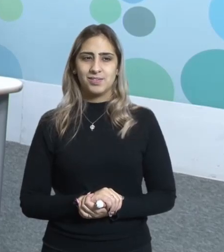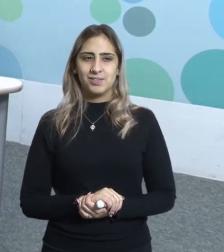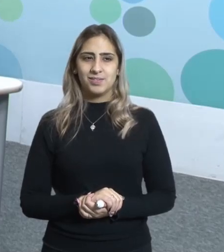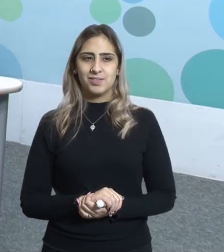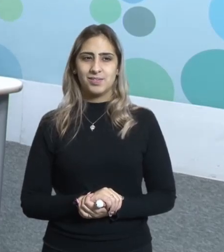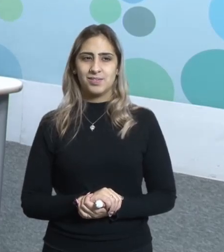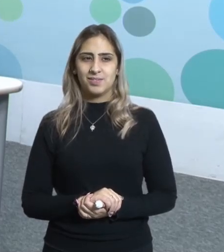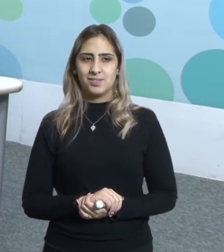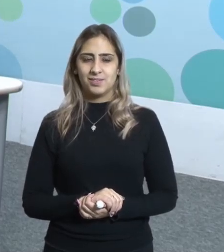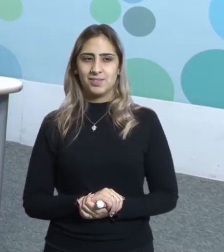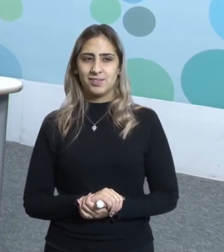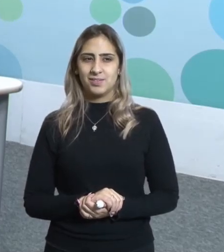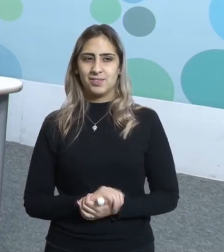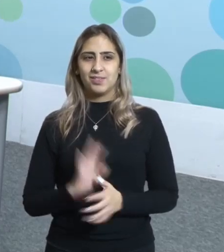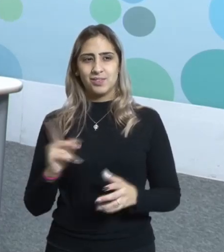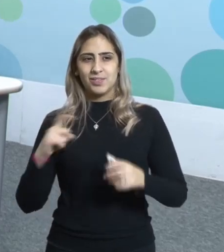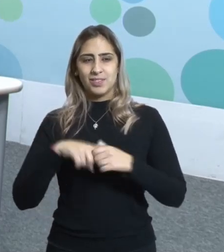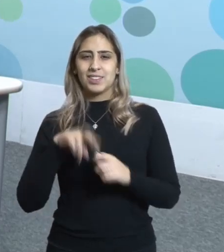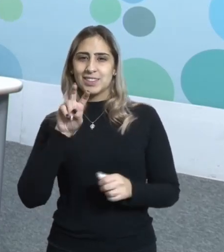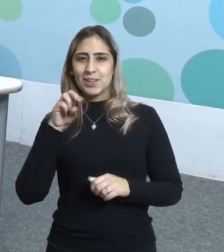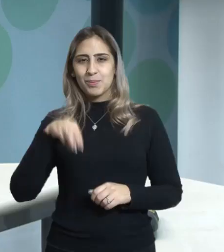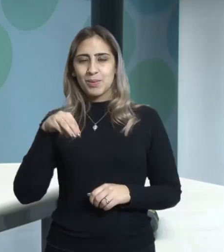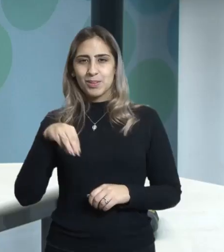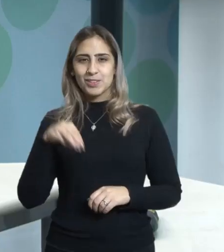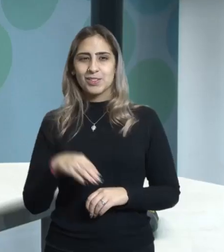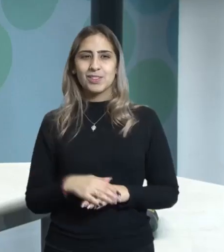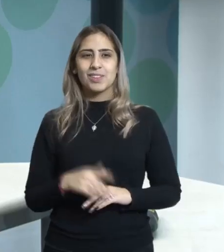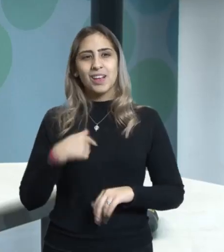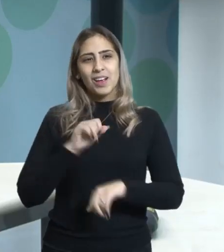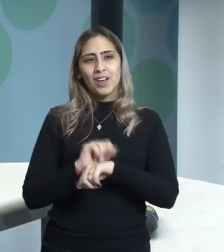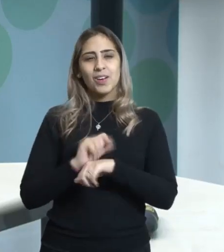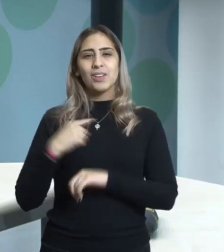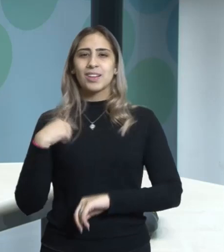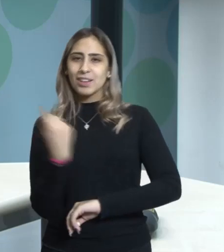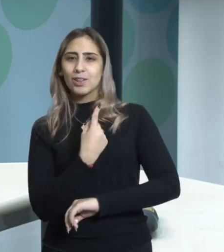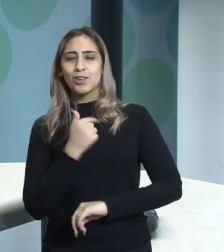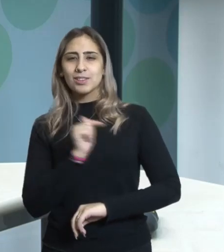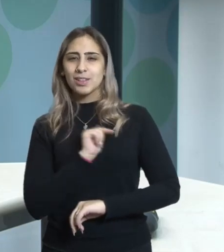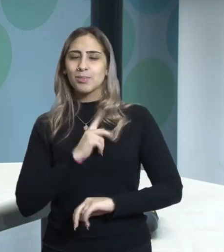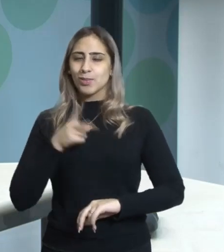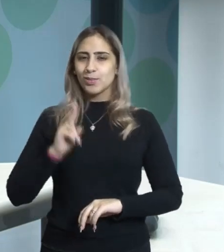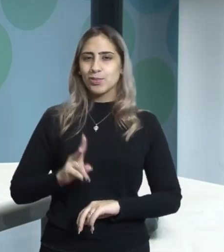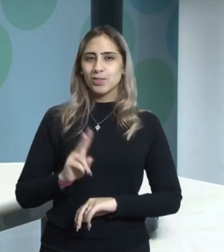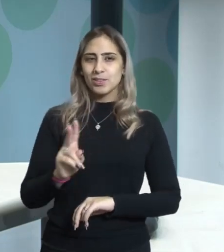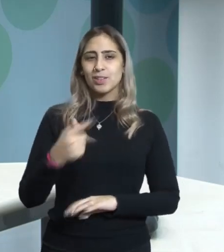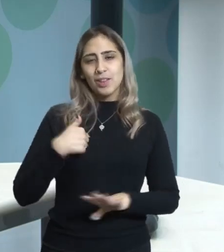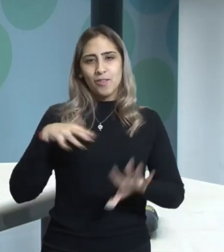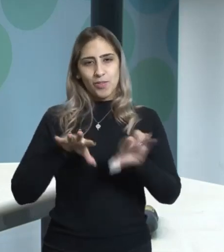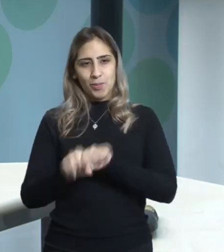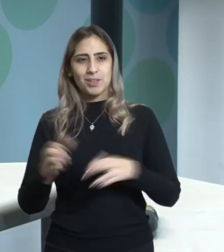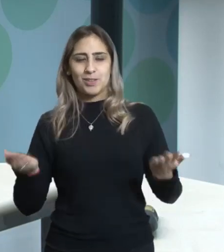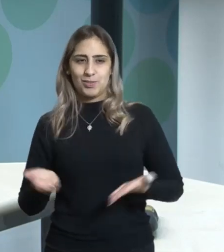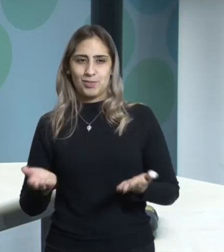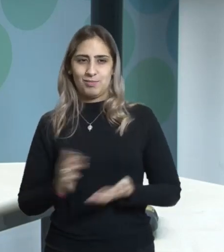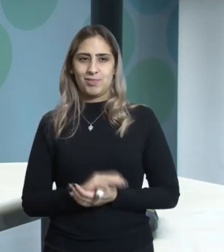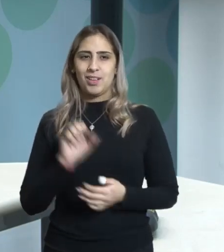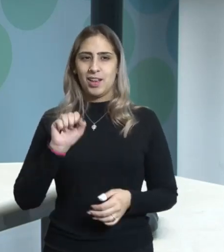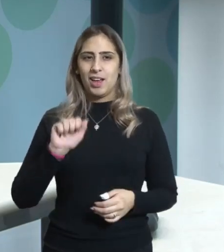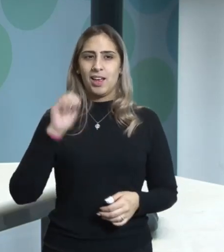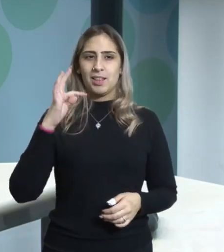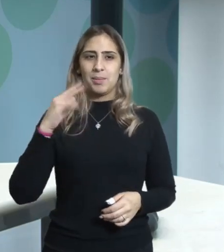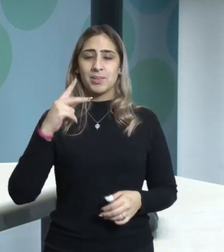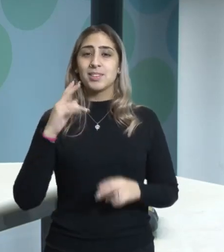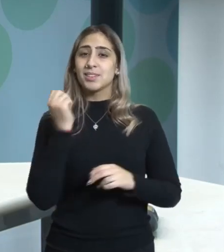Bem, eu retorno daqui 5 minutinhos, pessoal. Então aguarde aí que nós teremos continuidade aqui na formação da TPC de